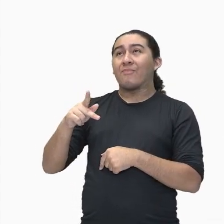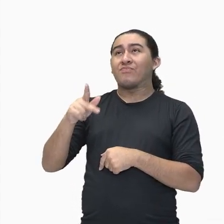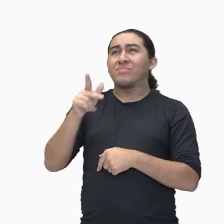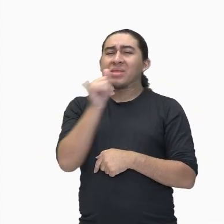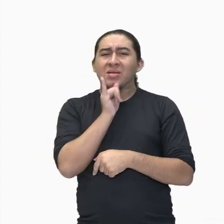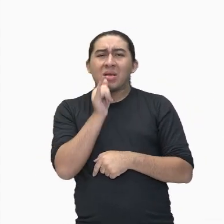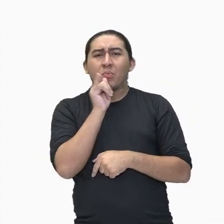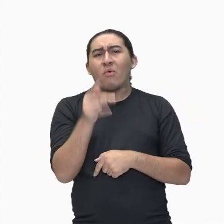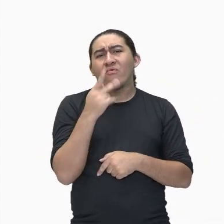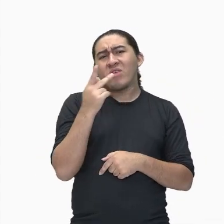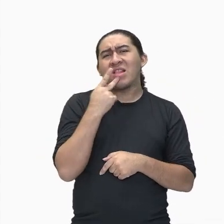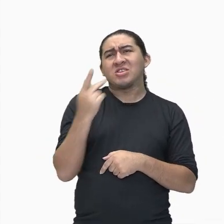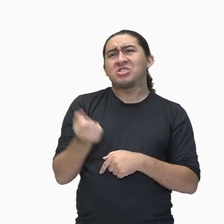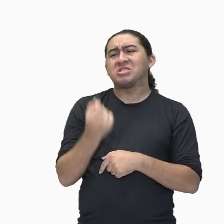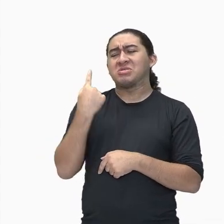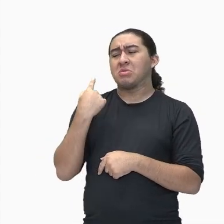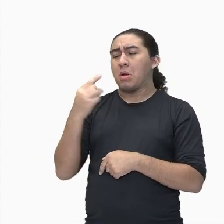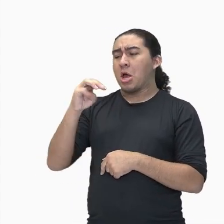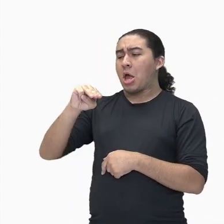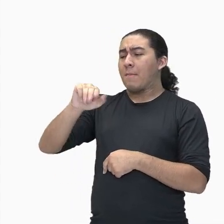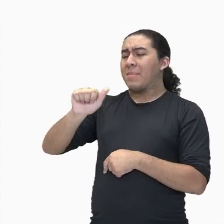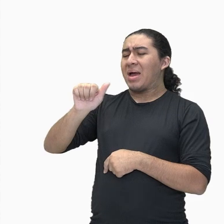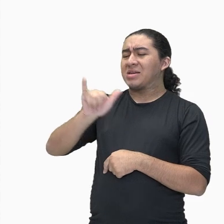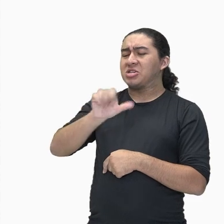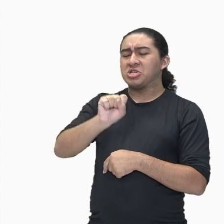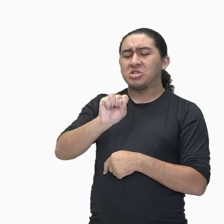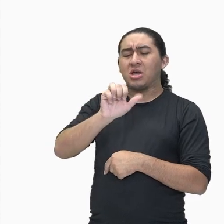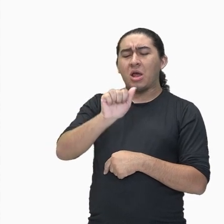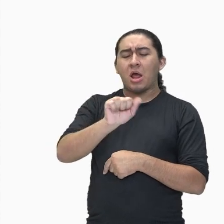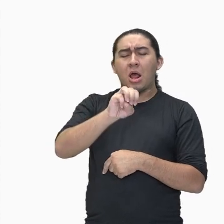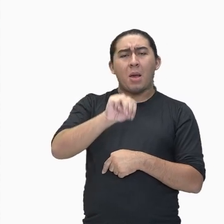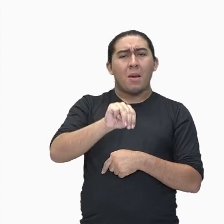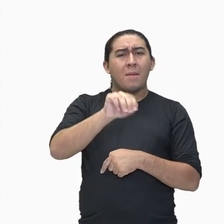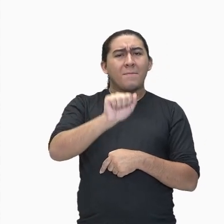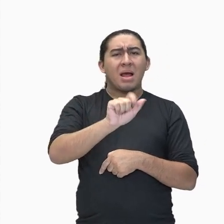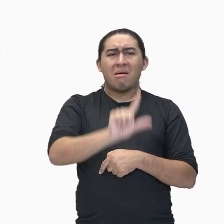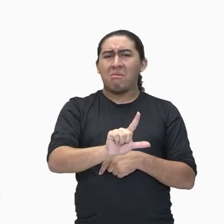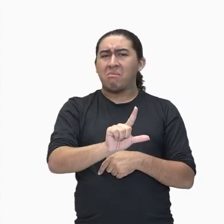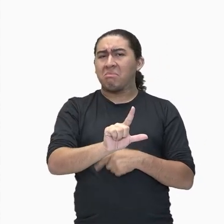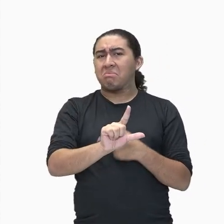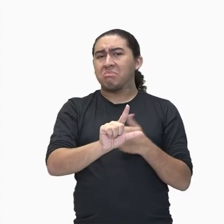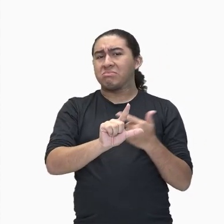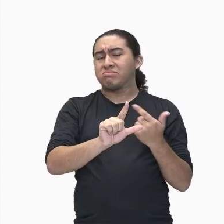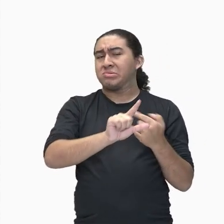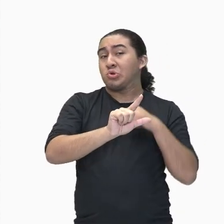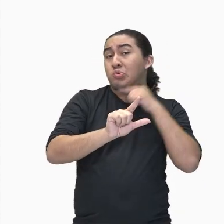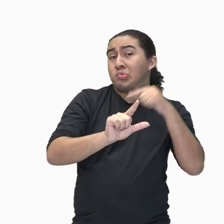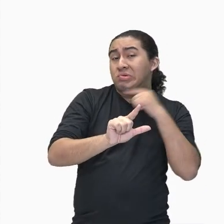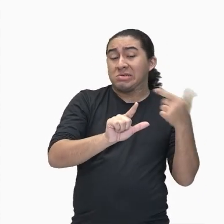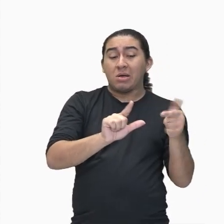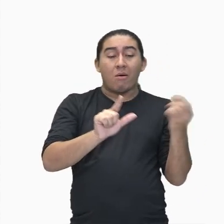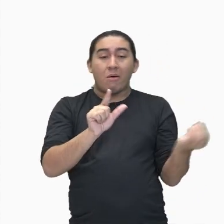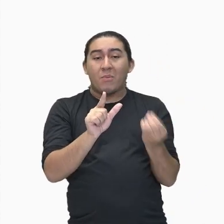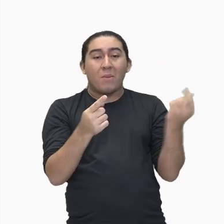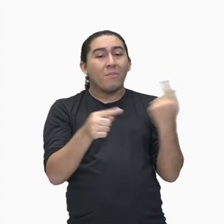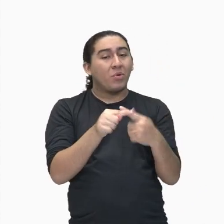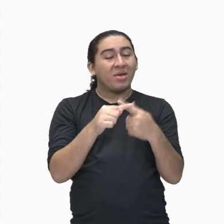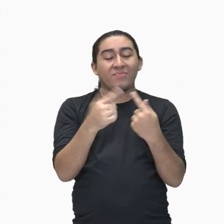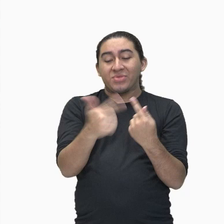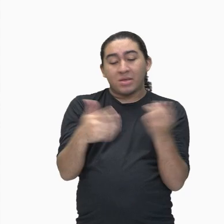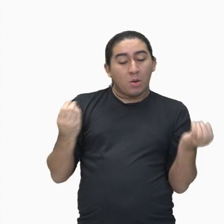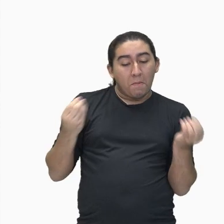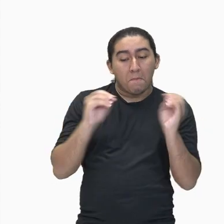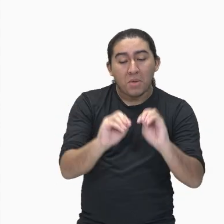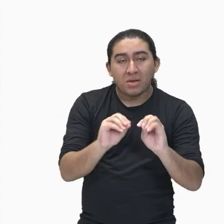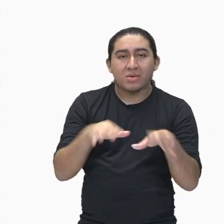falar fica esquisito, está mais mal, tá, né? Eu não sei nem como falar, porque ela não cabe, né? Então, ao